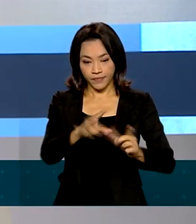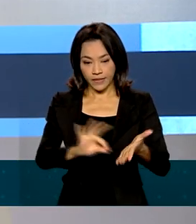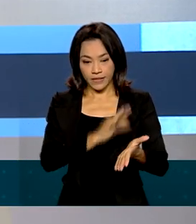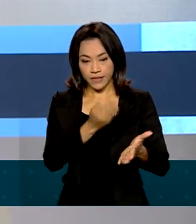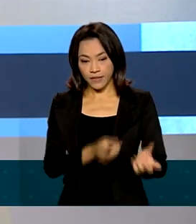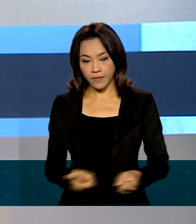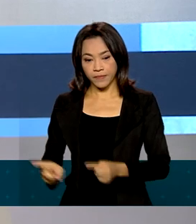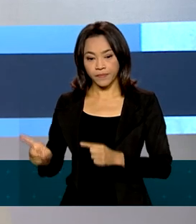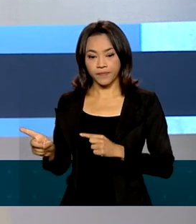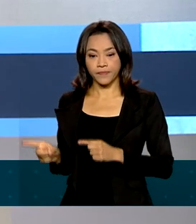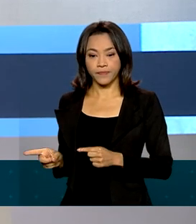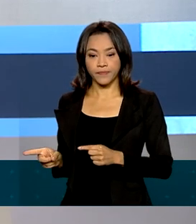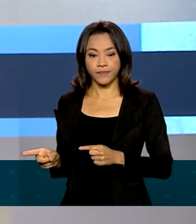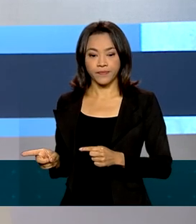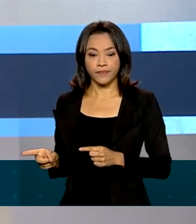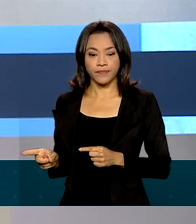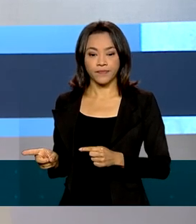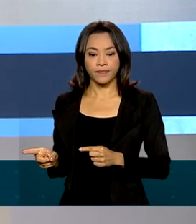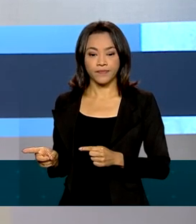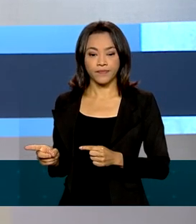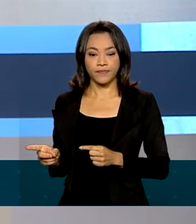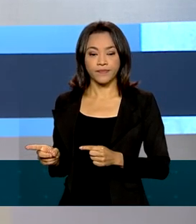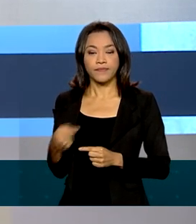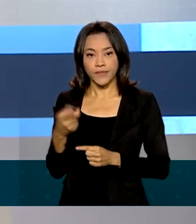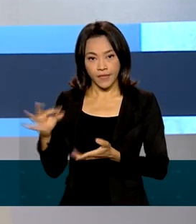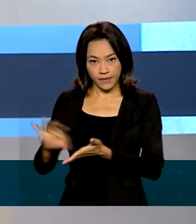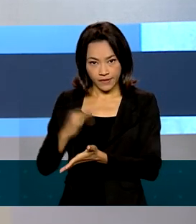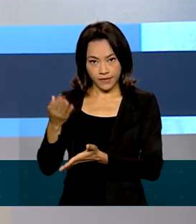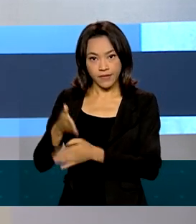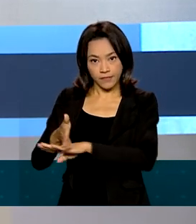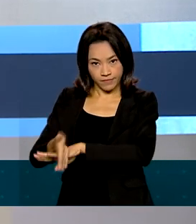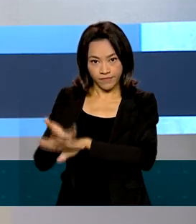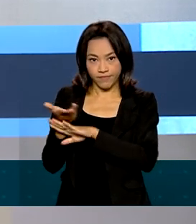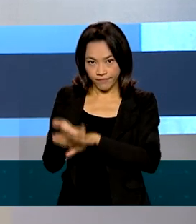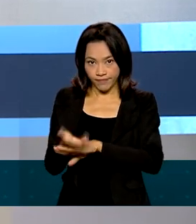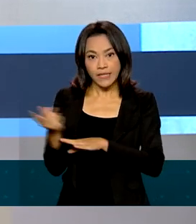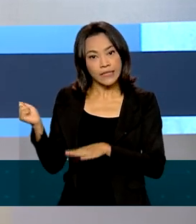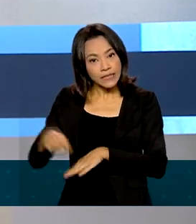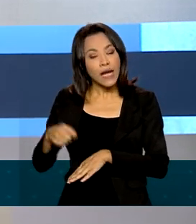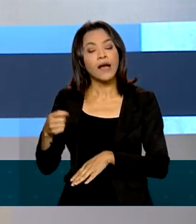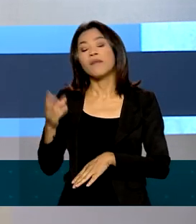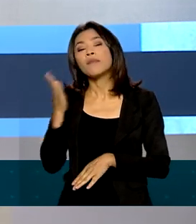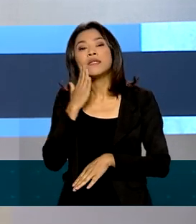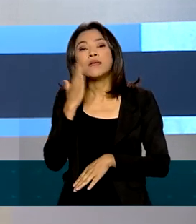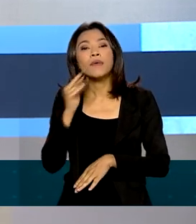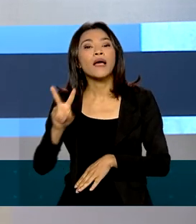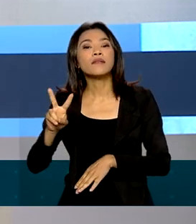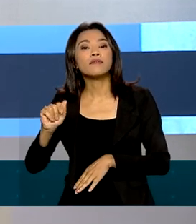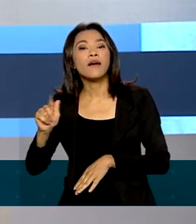ponto mec.gov.br/prouni e nele também é possível consultar as vagas disponíveis